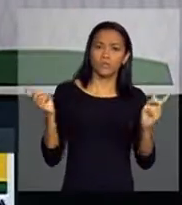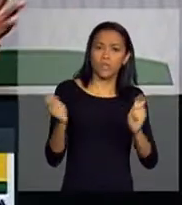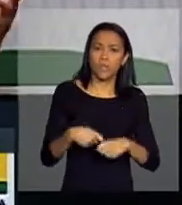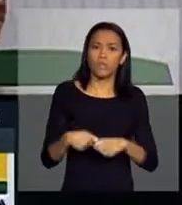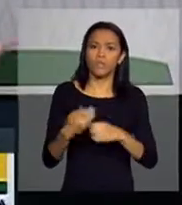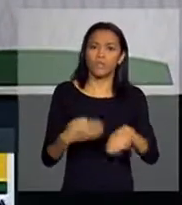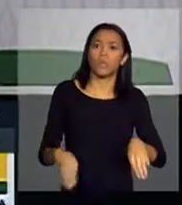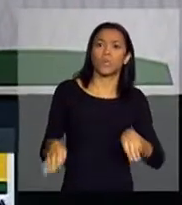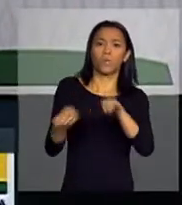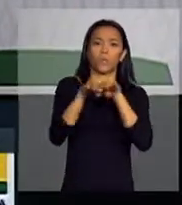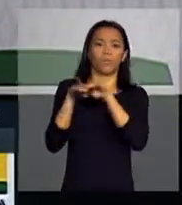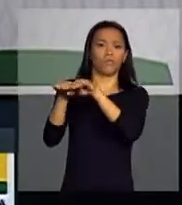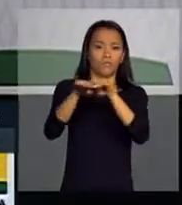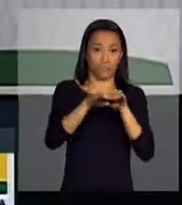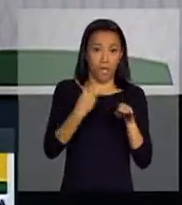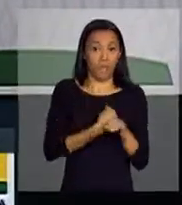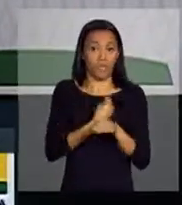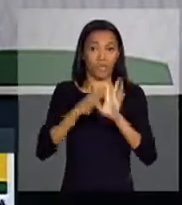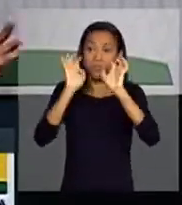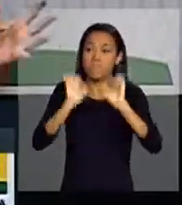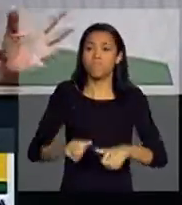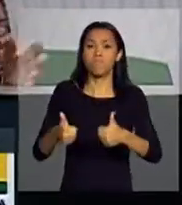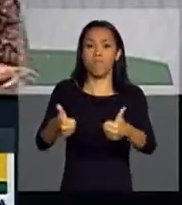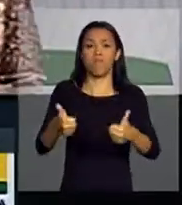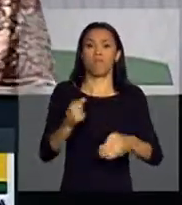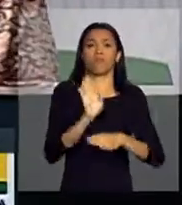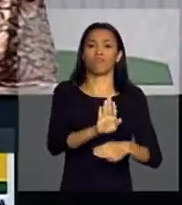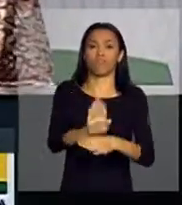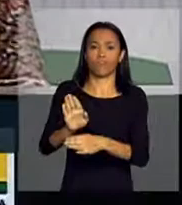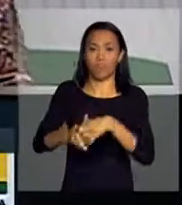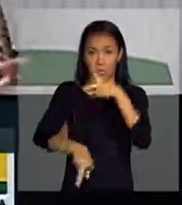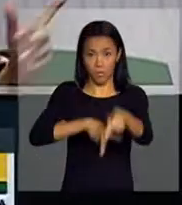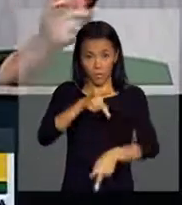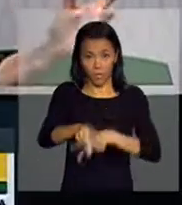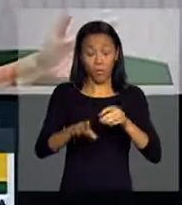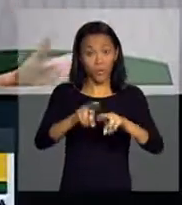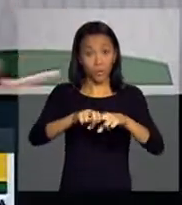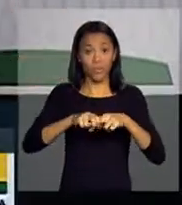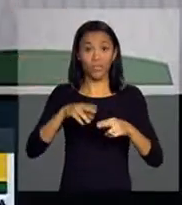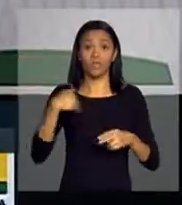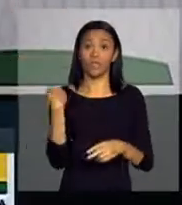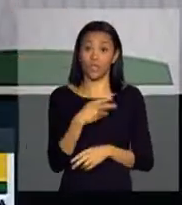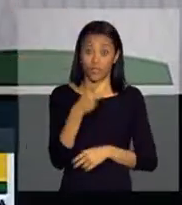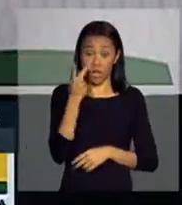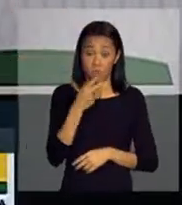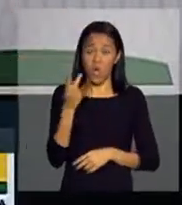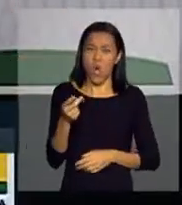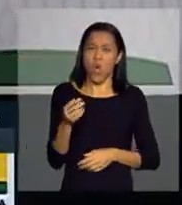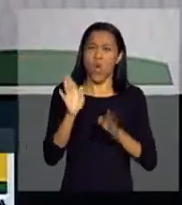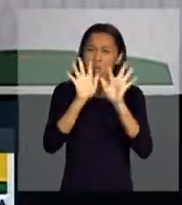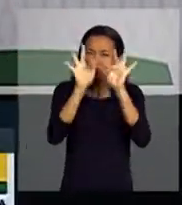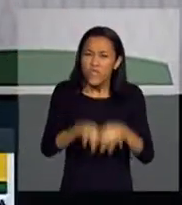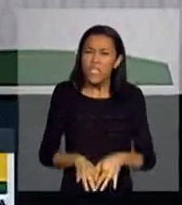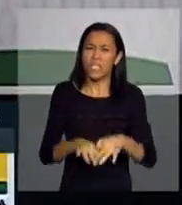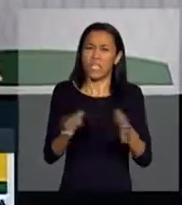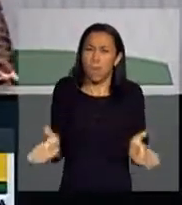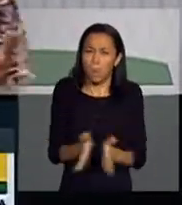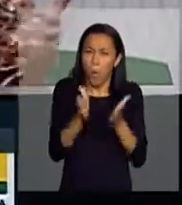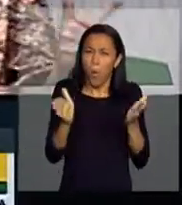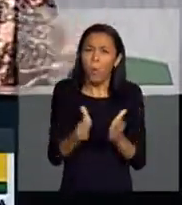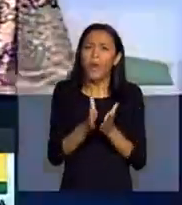de vida da nossa população e é por isso que nós dizemos o fim da miséria é só um começo